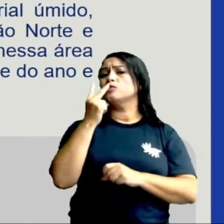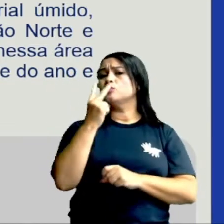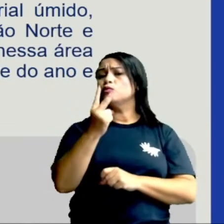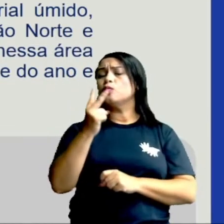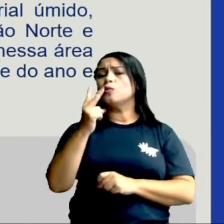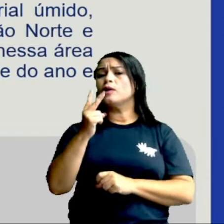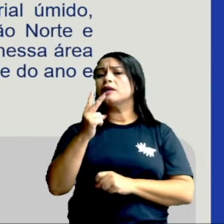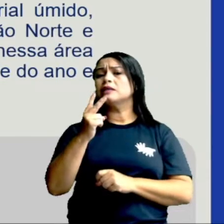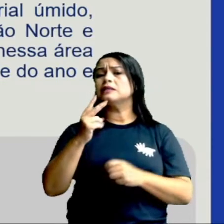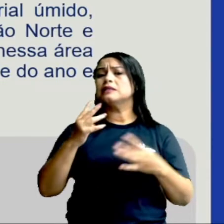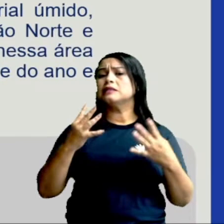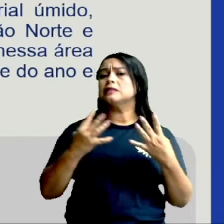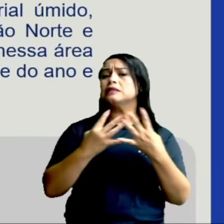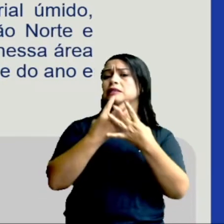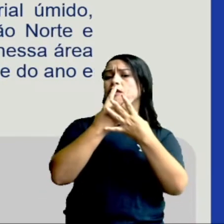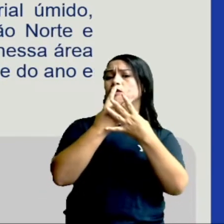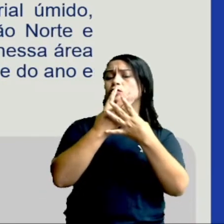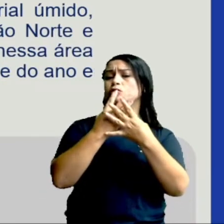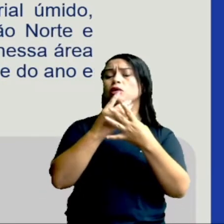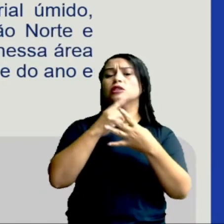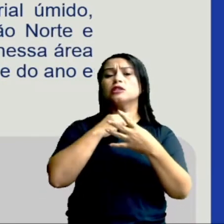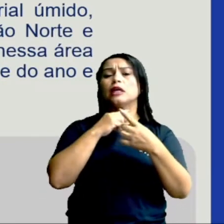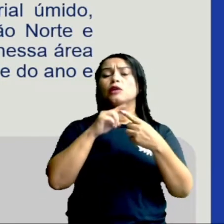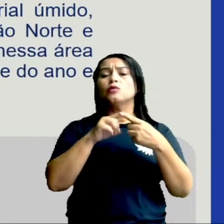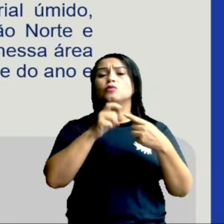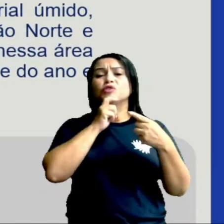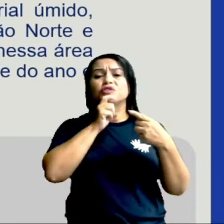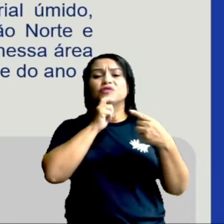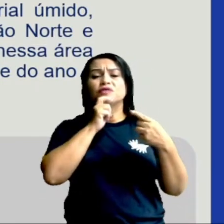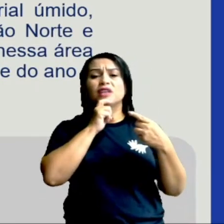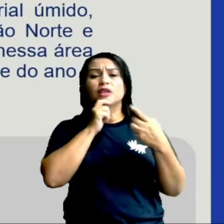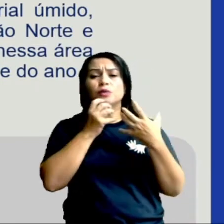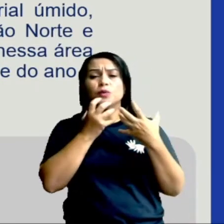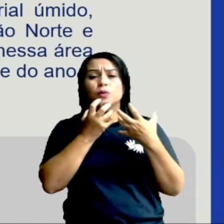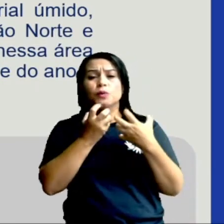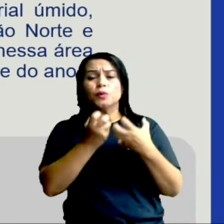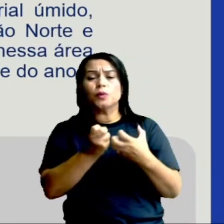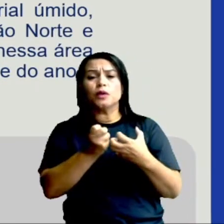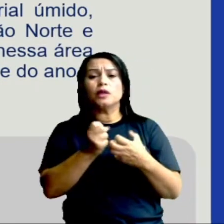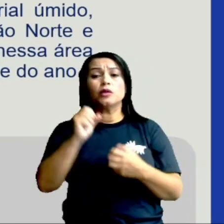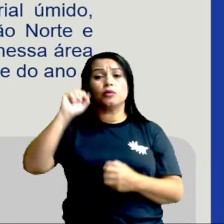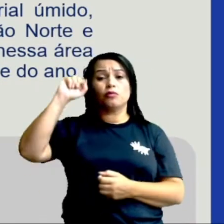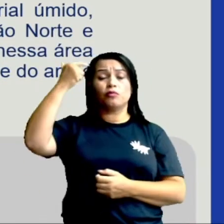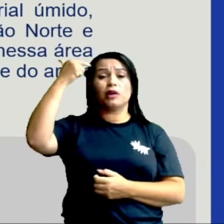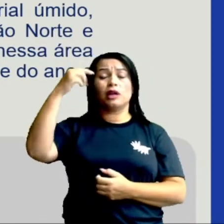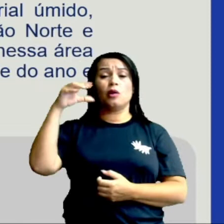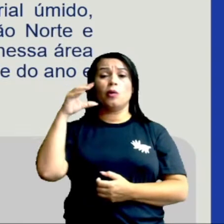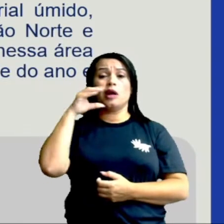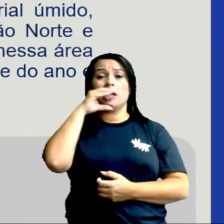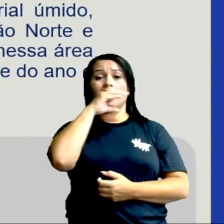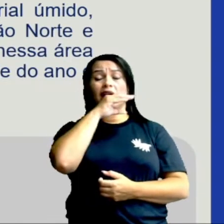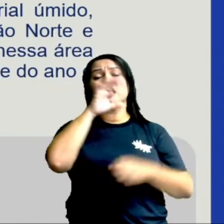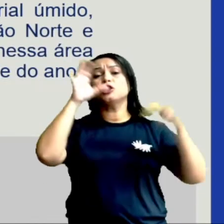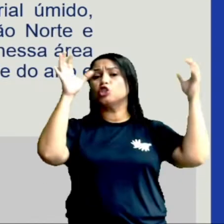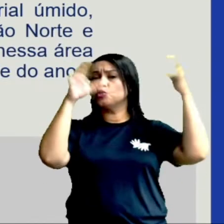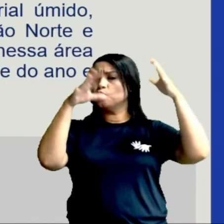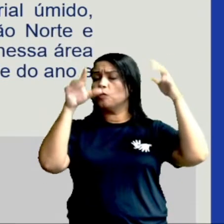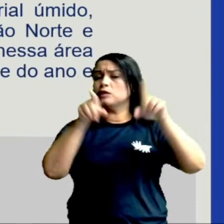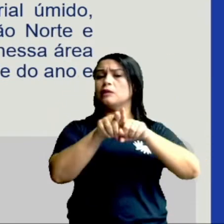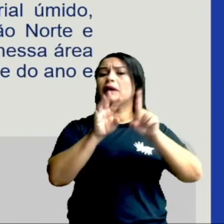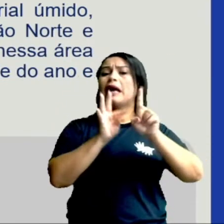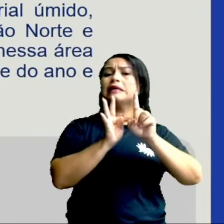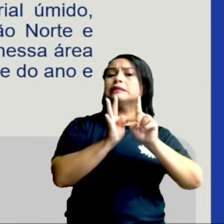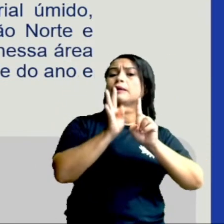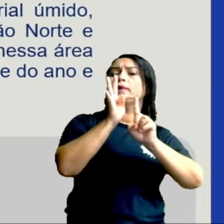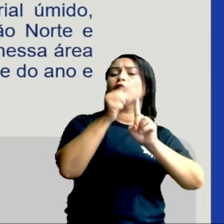um inverno seco e um verão muito quente e chuvoso. As temperaturas atingem uma média de